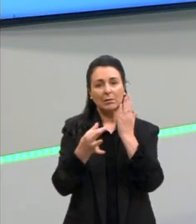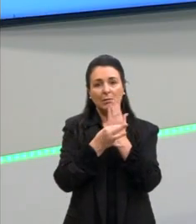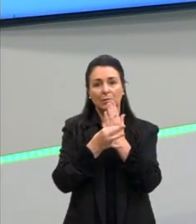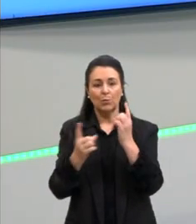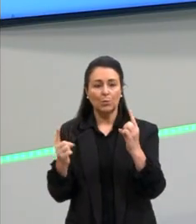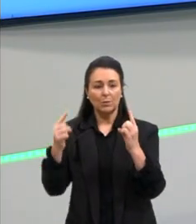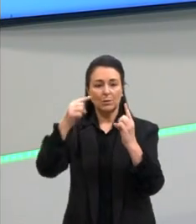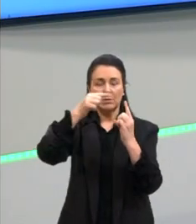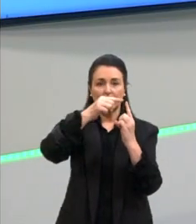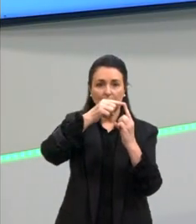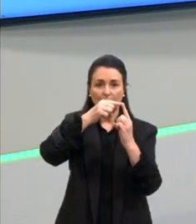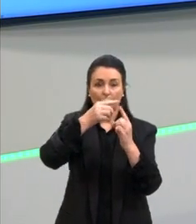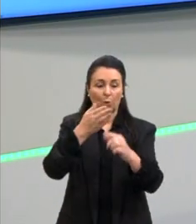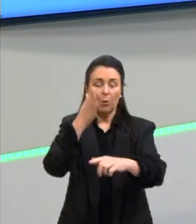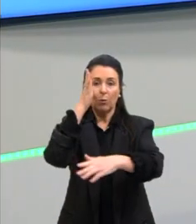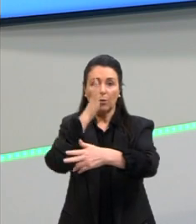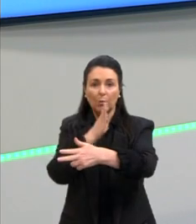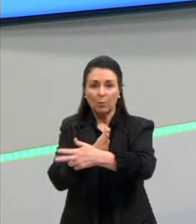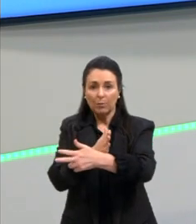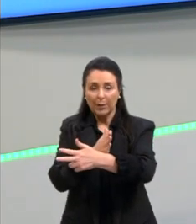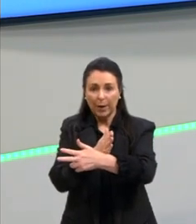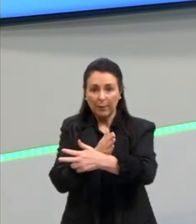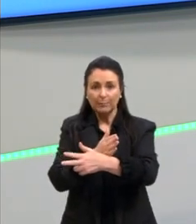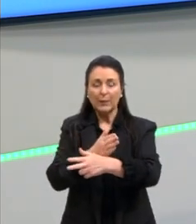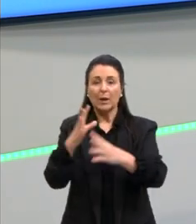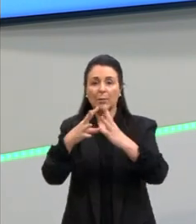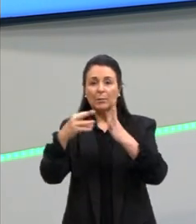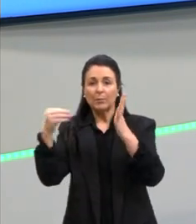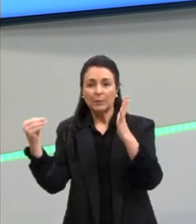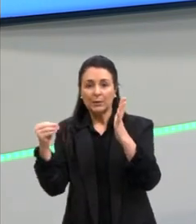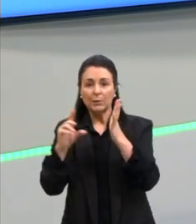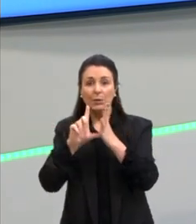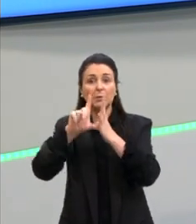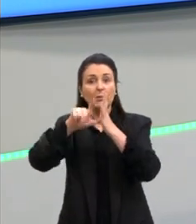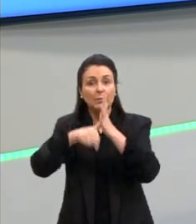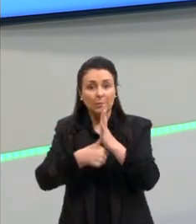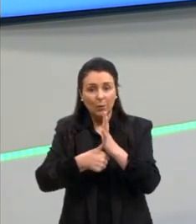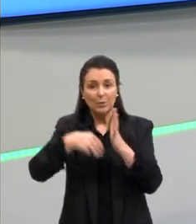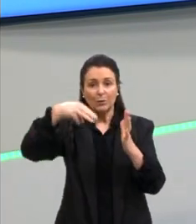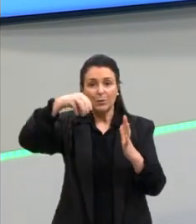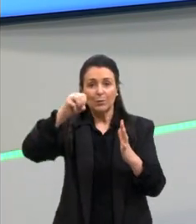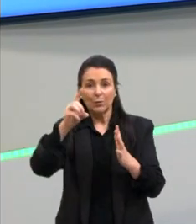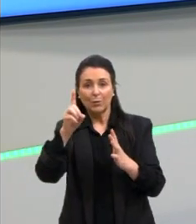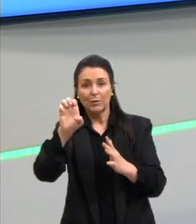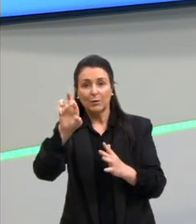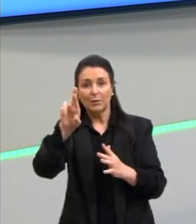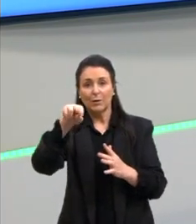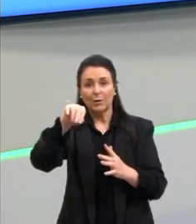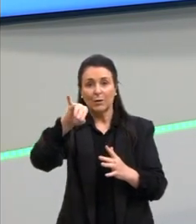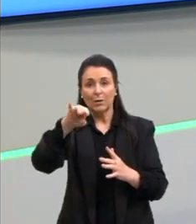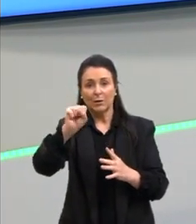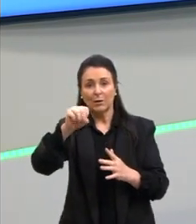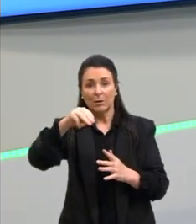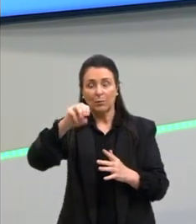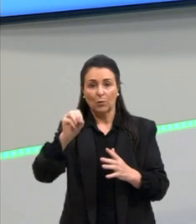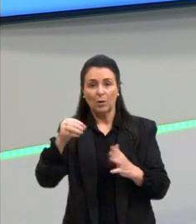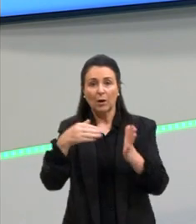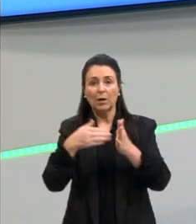simbolismo o pré modernismo o modernismo e o pós-modernismo até os dias de hoje